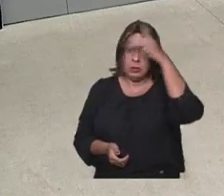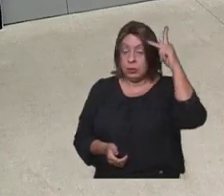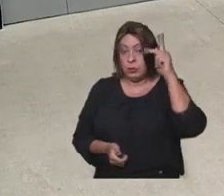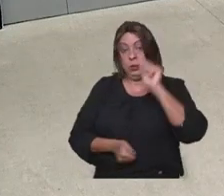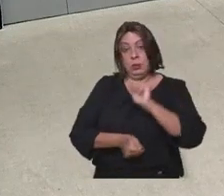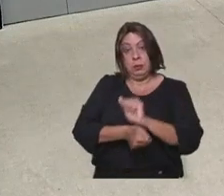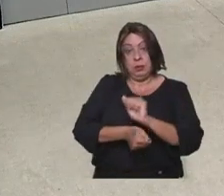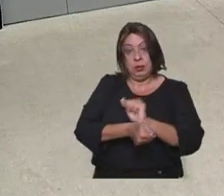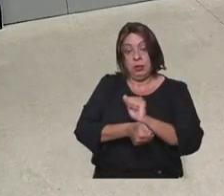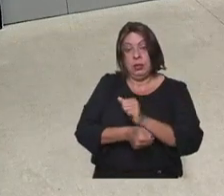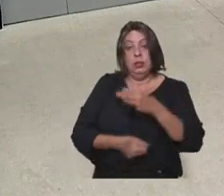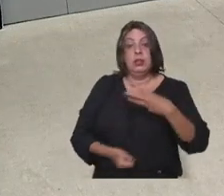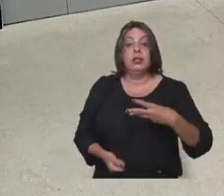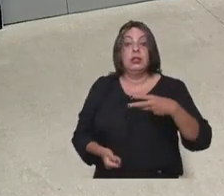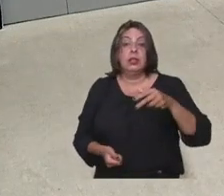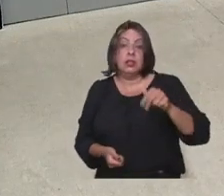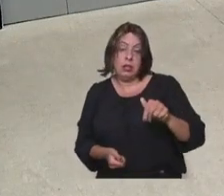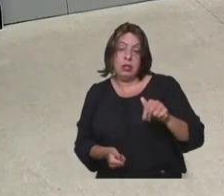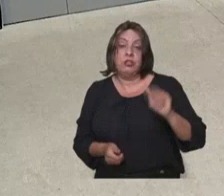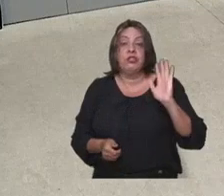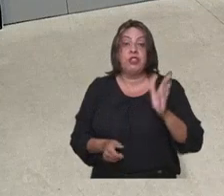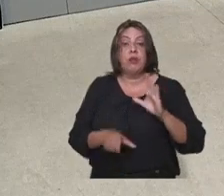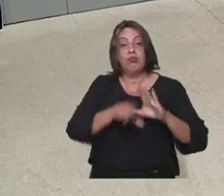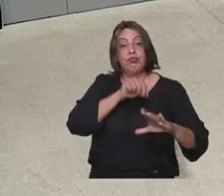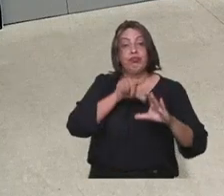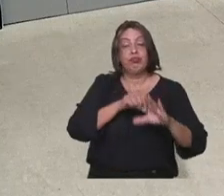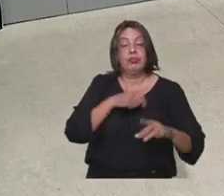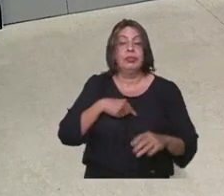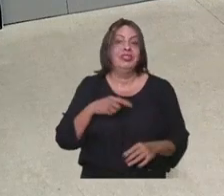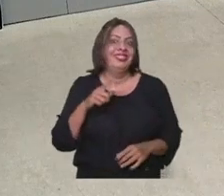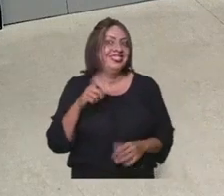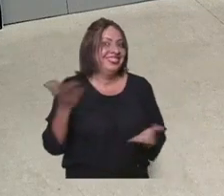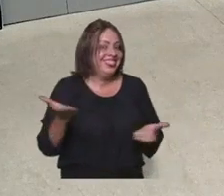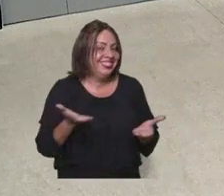esperando, 37 bolinhas sorteadas. E agora, vai ou não vai?